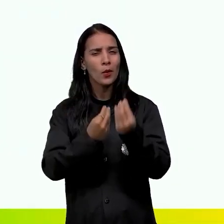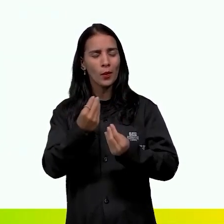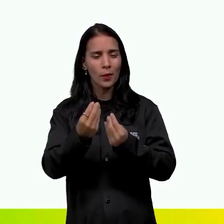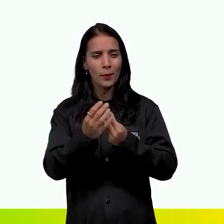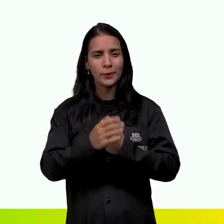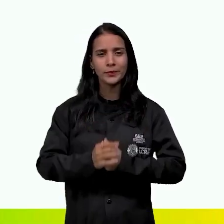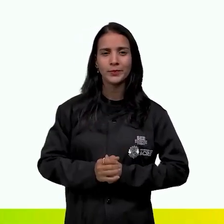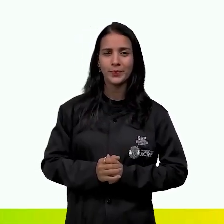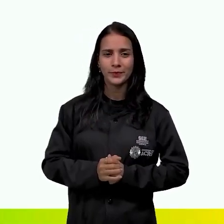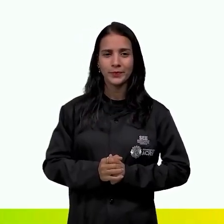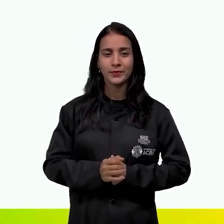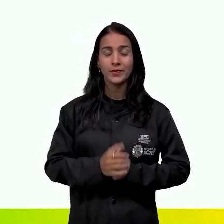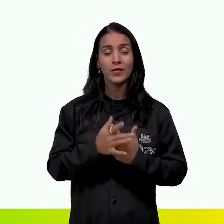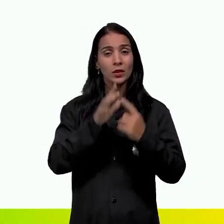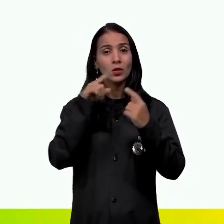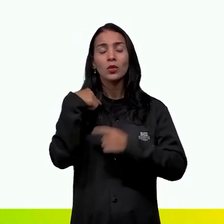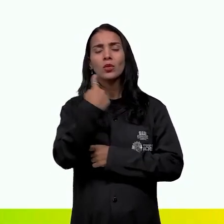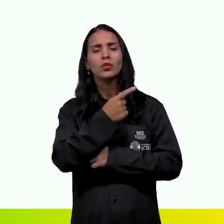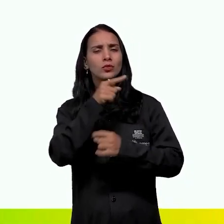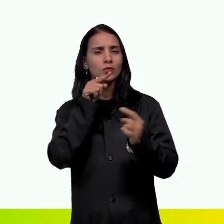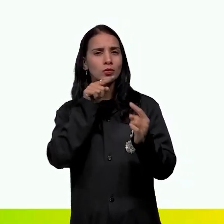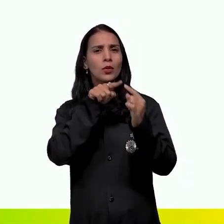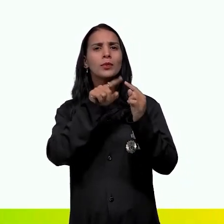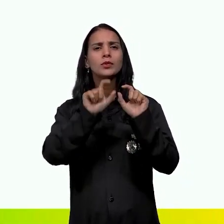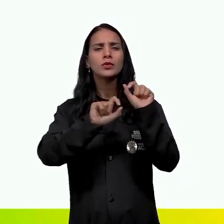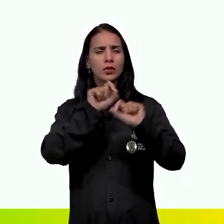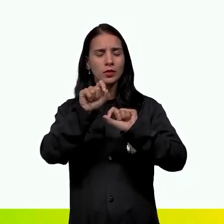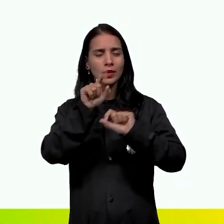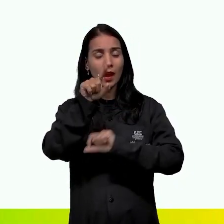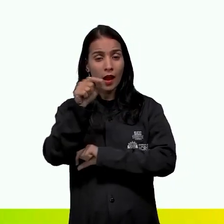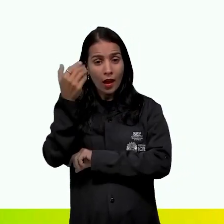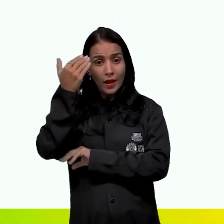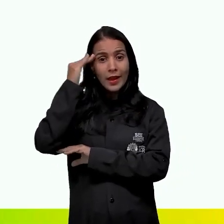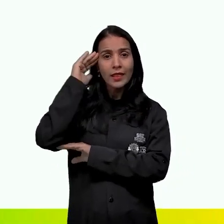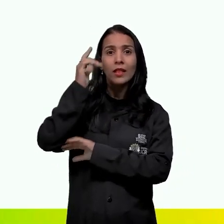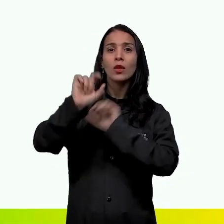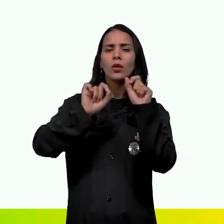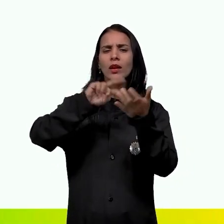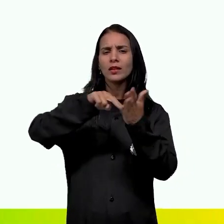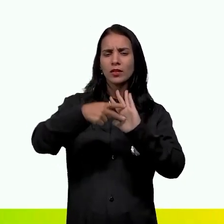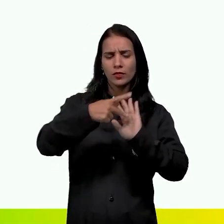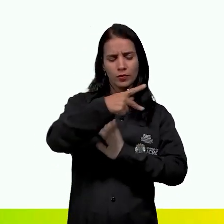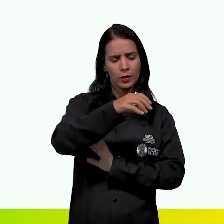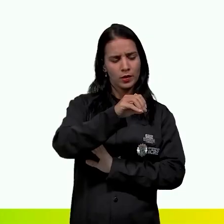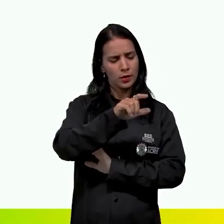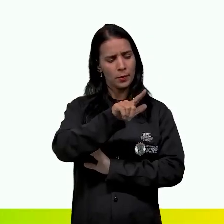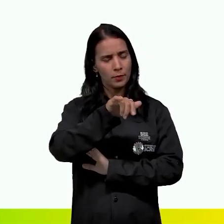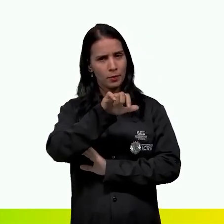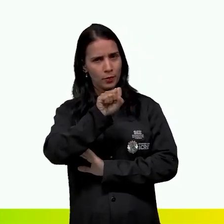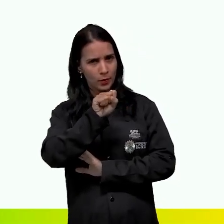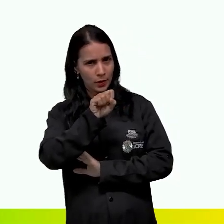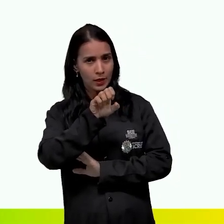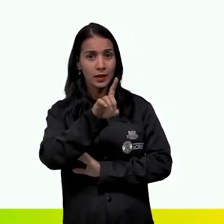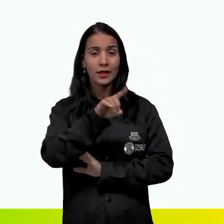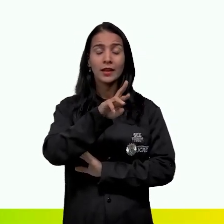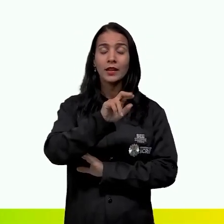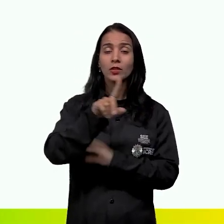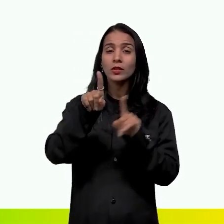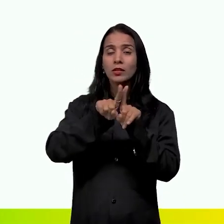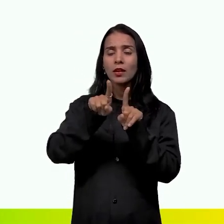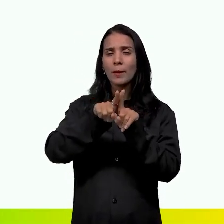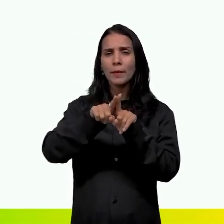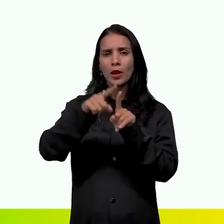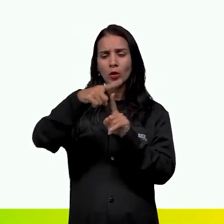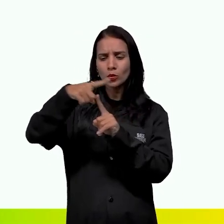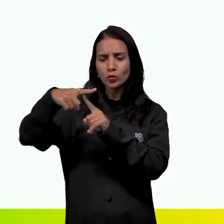Ok, o nosso objetivo é compreender o que são os poliedros e os corpos redondos e depois vamos